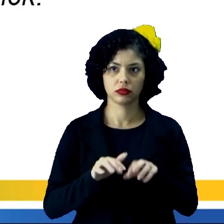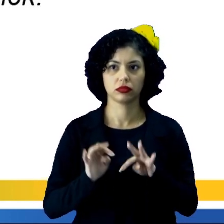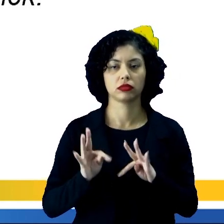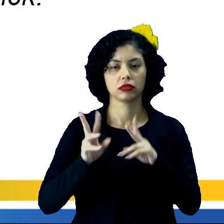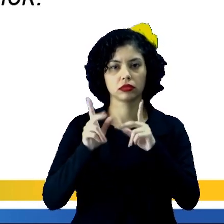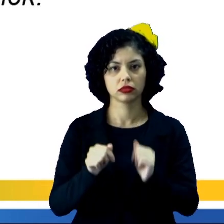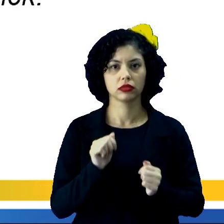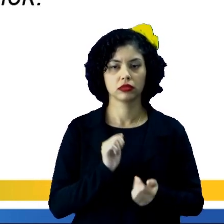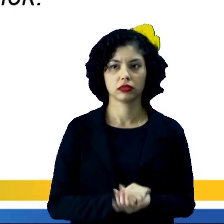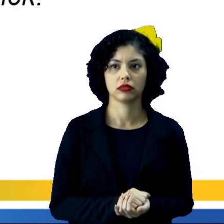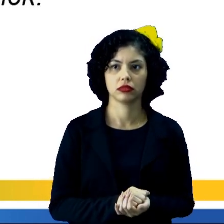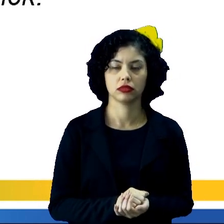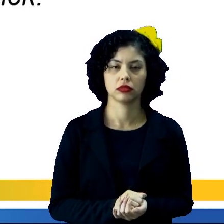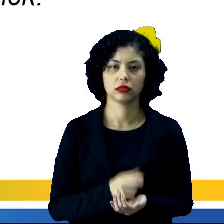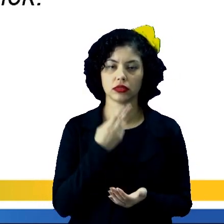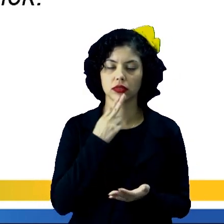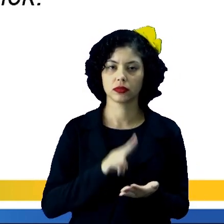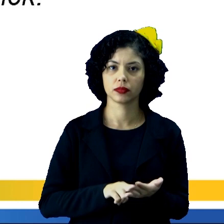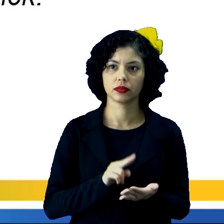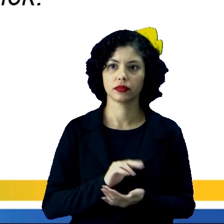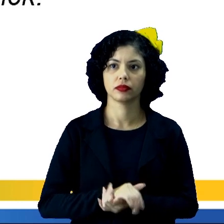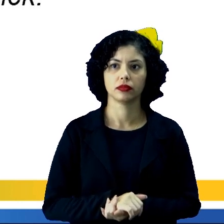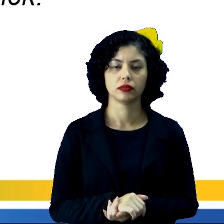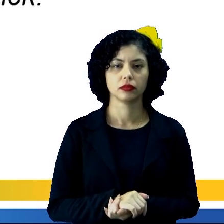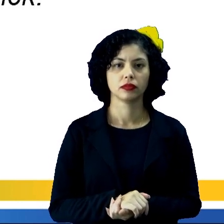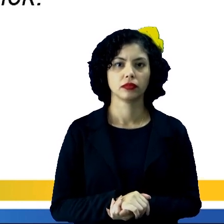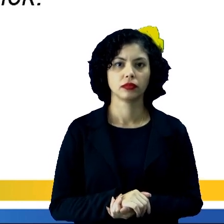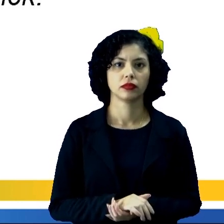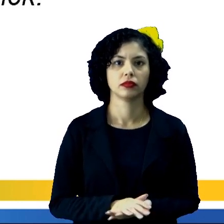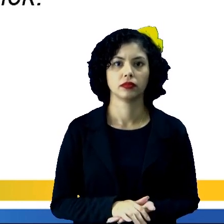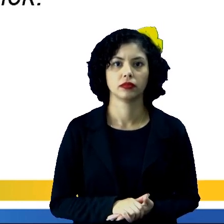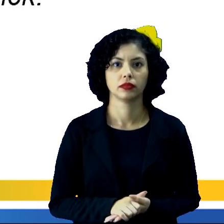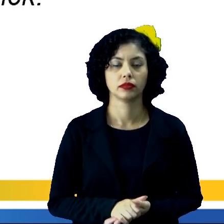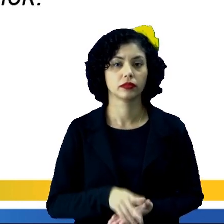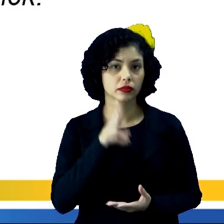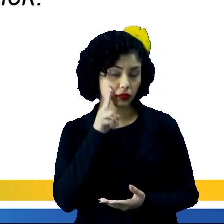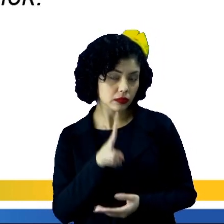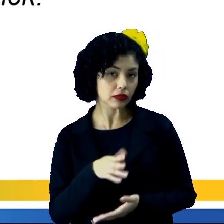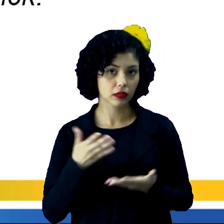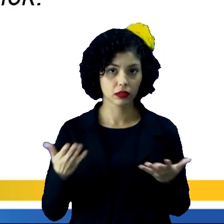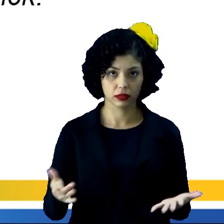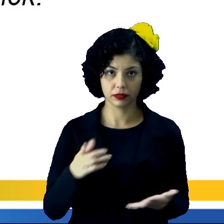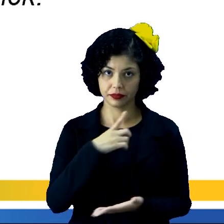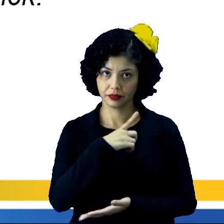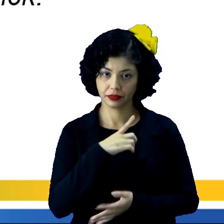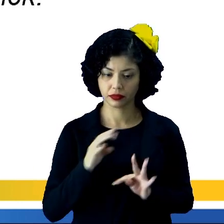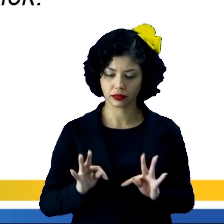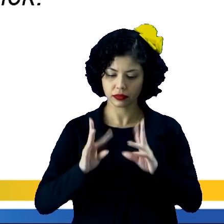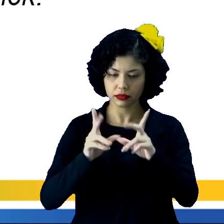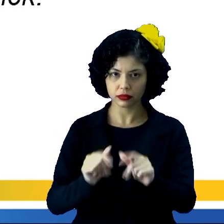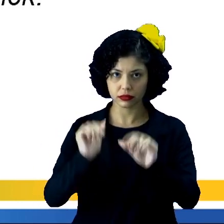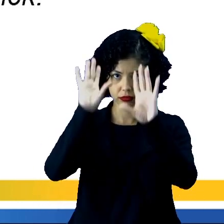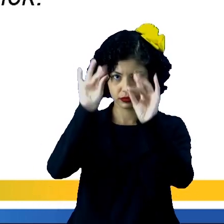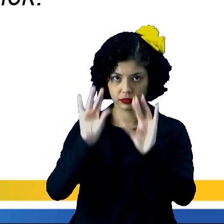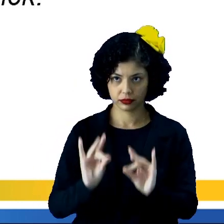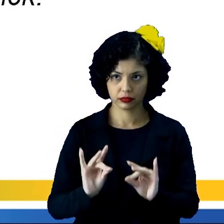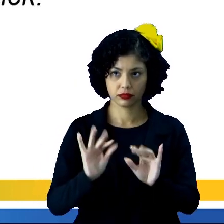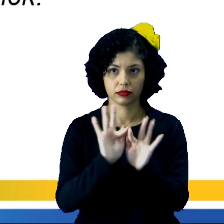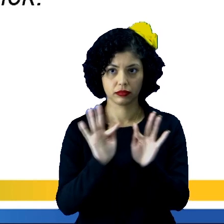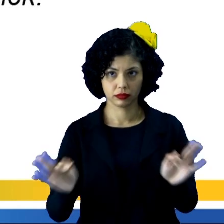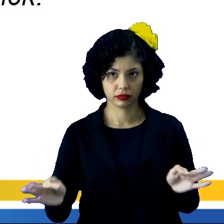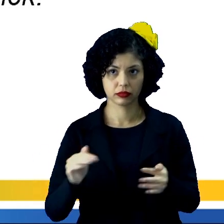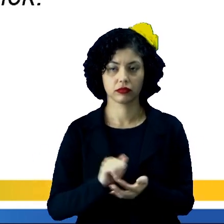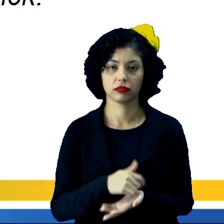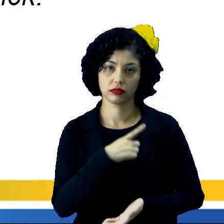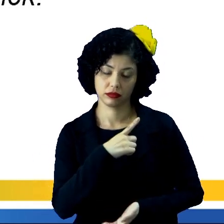todas as cartas, né? Então, vocês veem aí, né, que em todas essas três